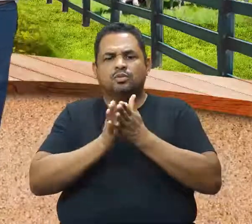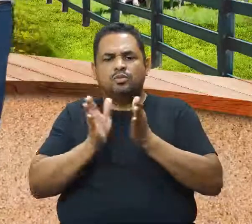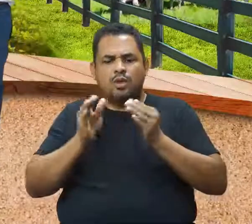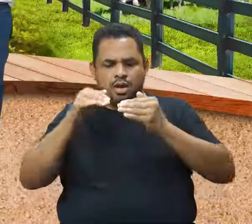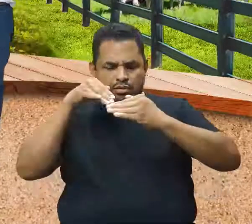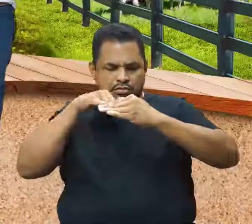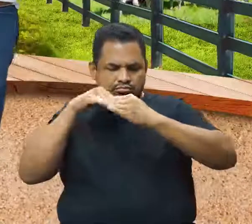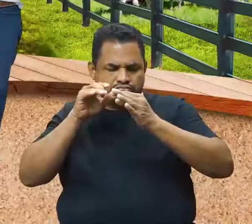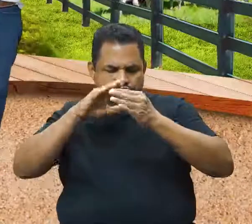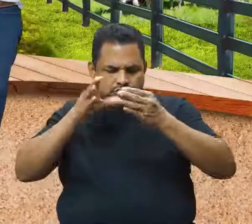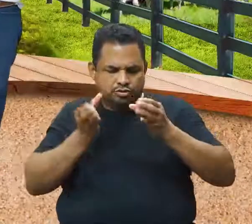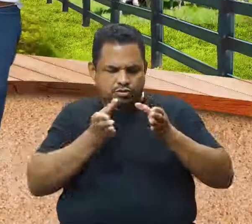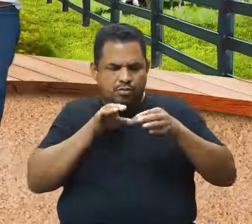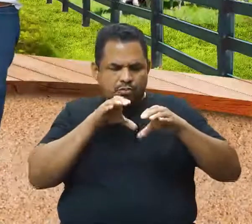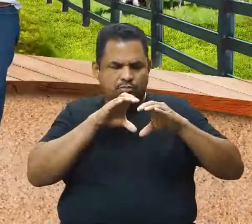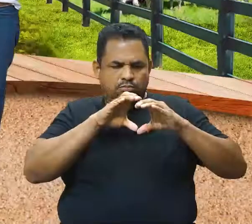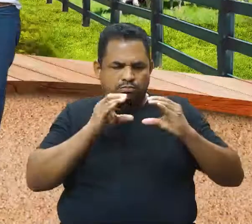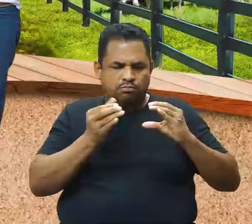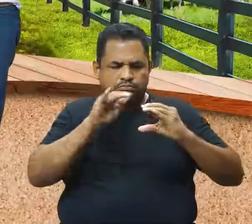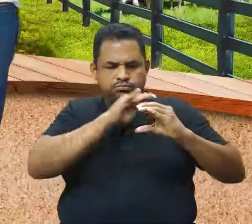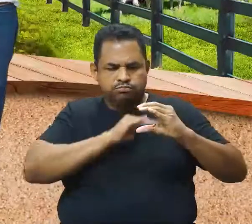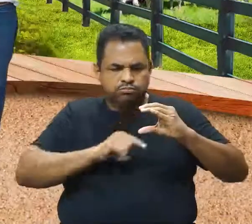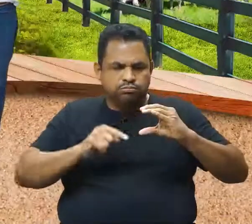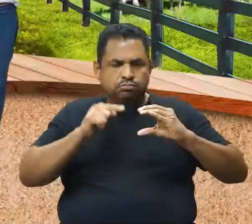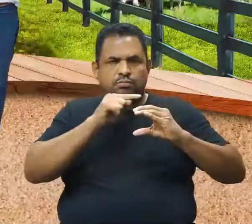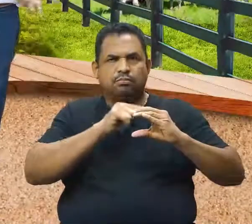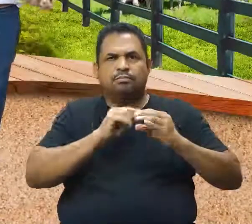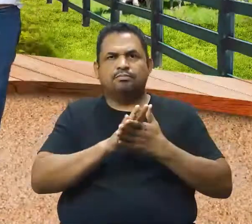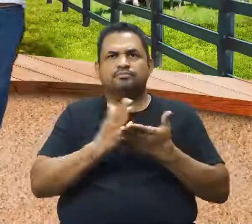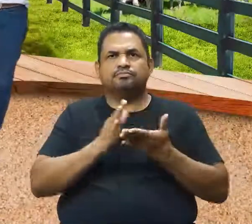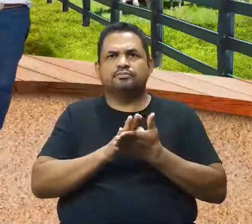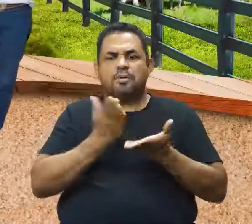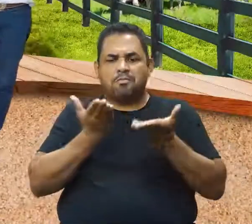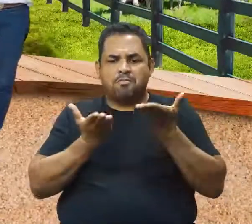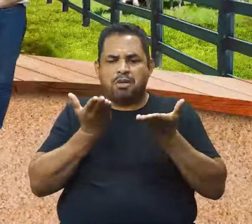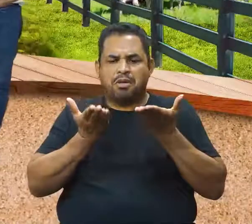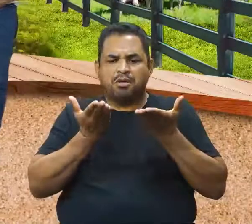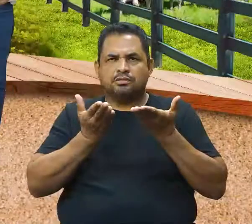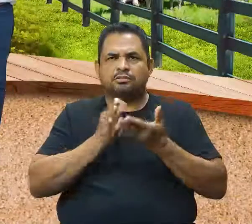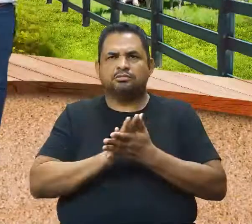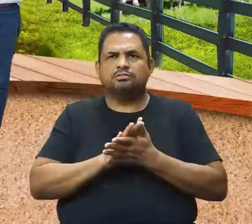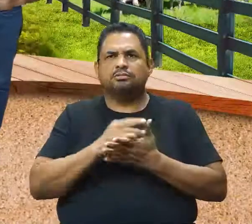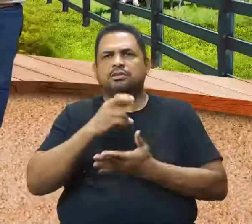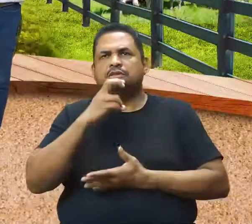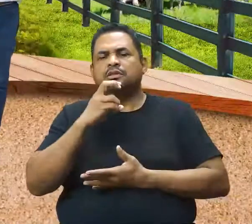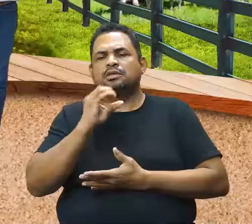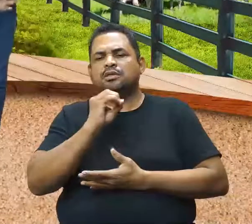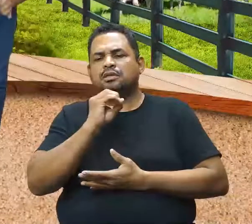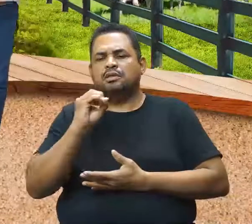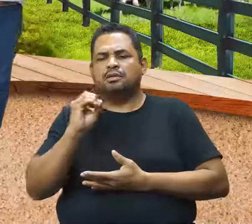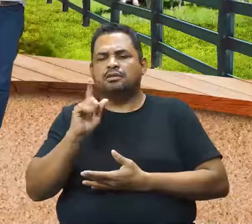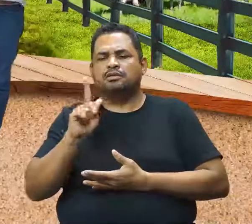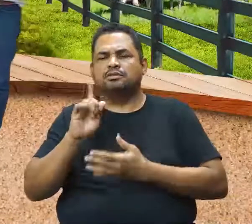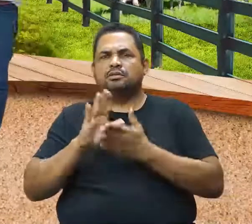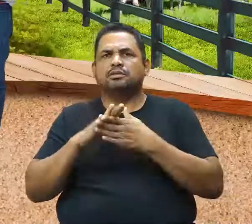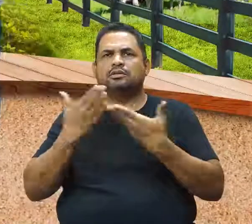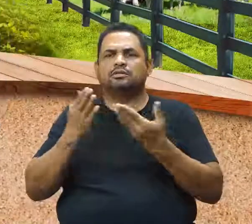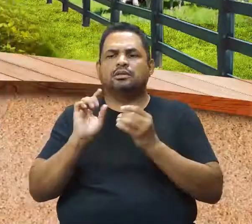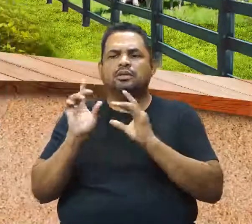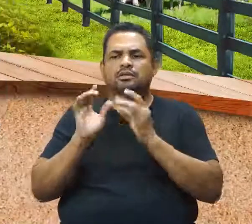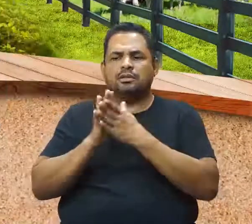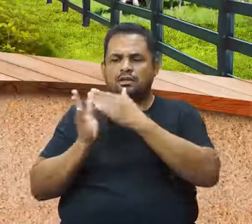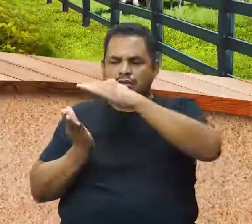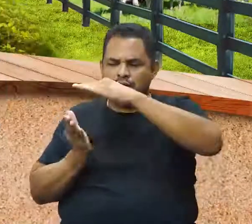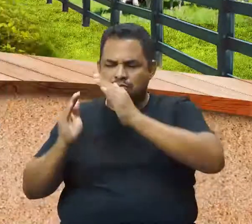dela de acordo com o peso. 500 gramas, cada pacotinho tem 500 gramas